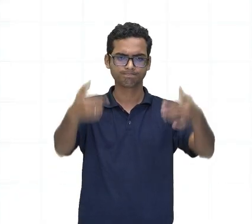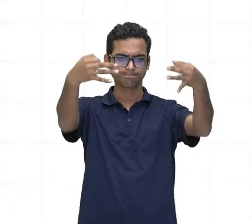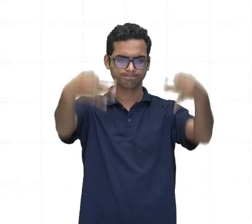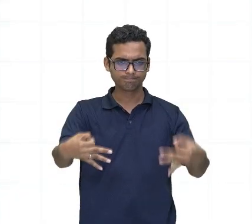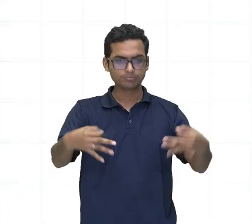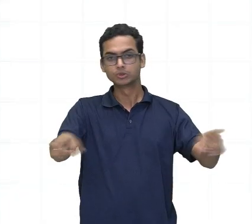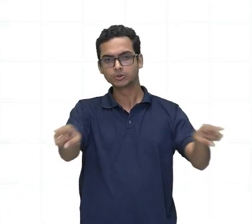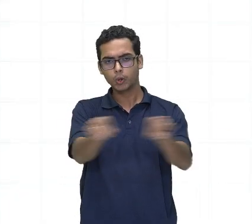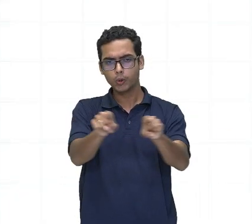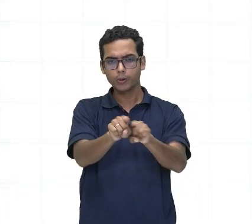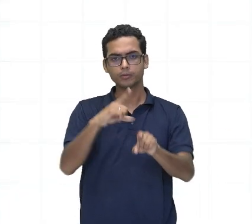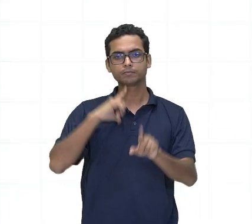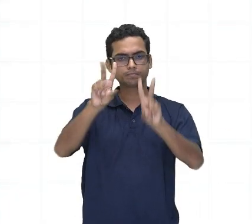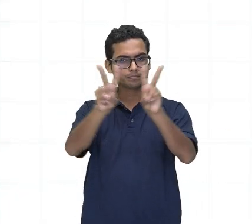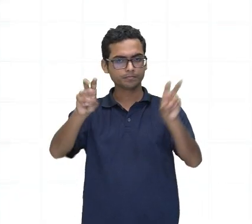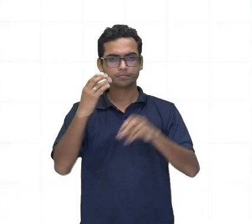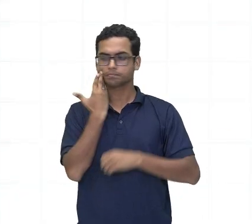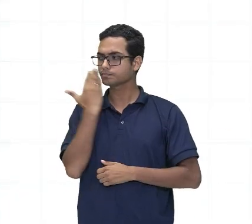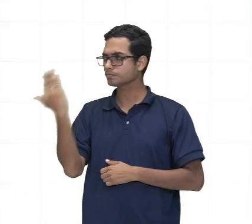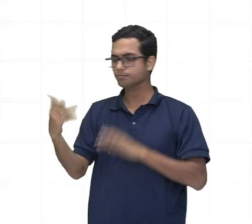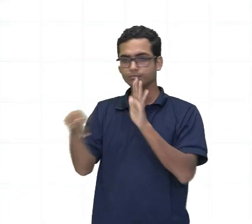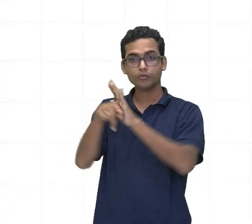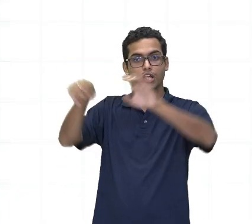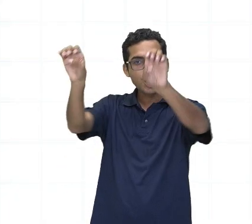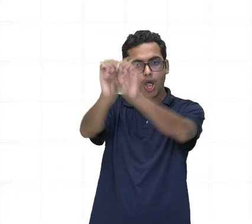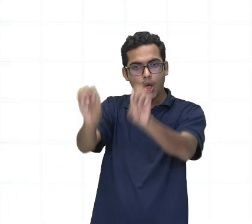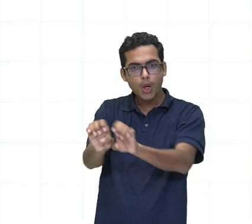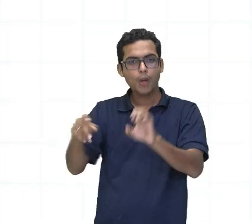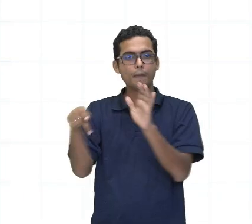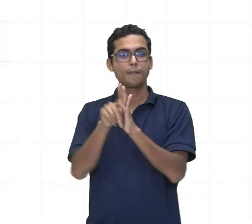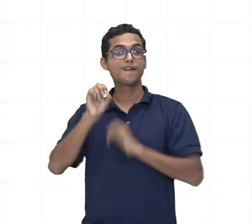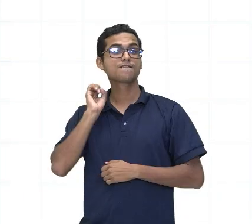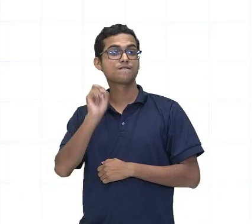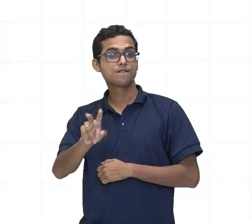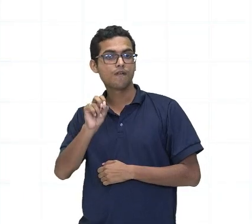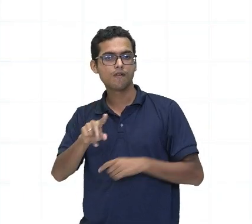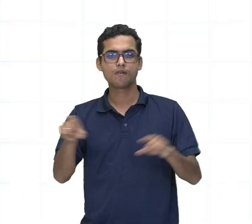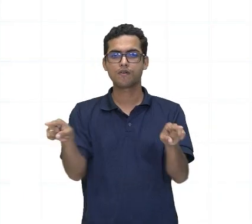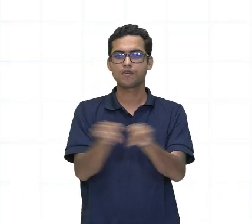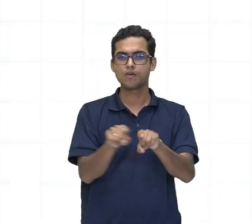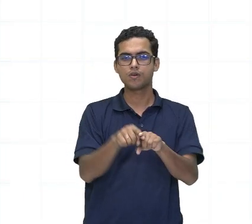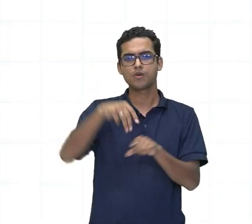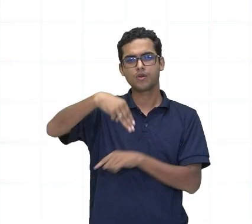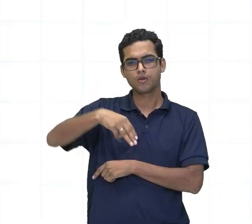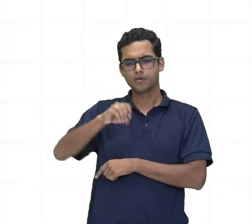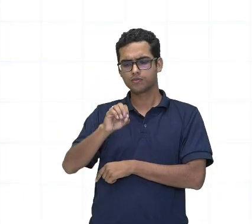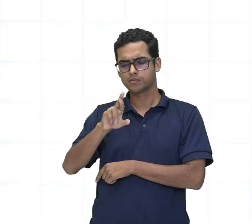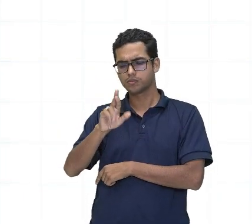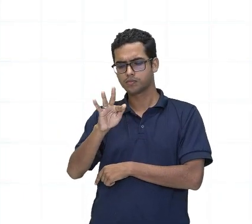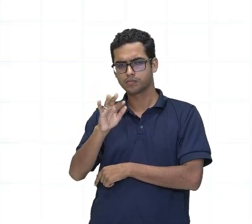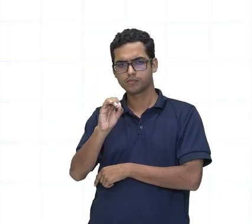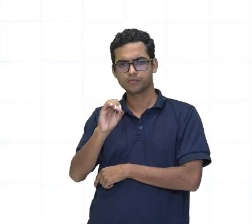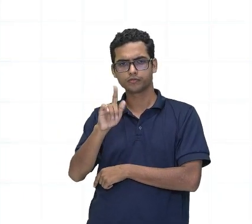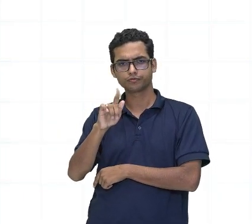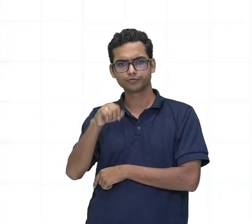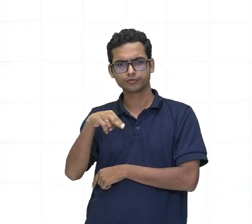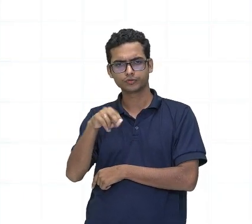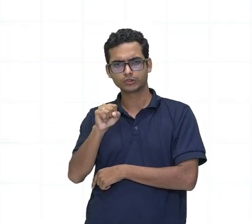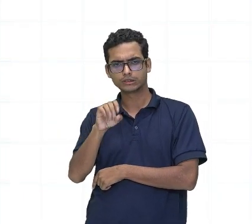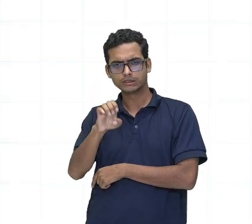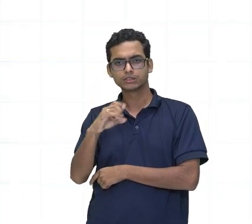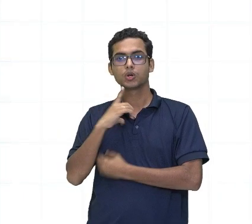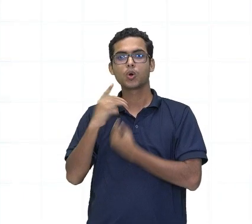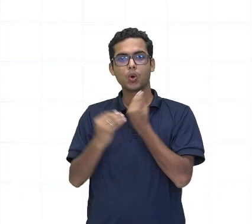abordados temas como a estrutura do vírus, a morfogênese, né, que é o desenvolvimento das